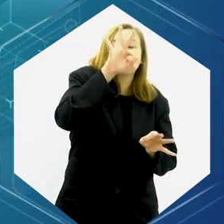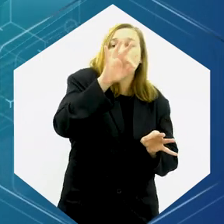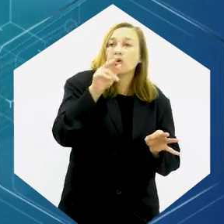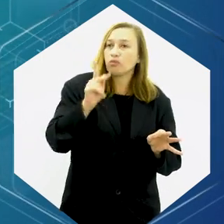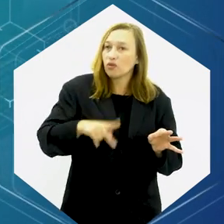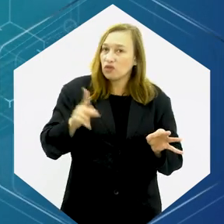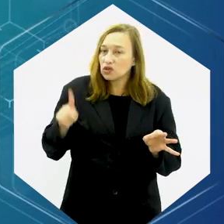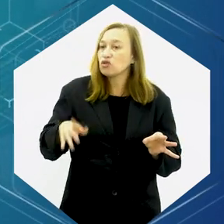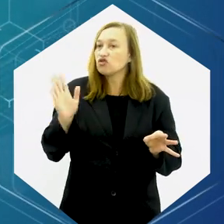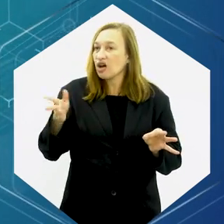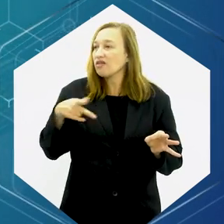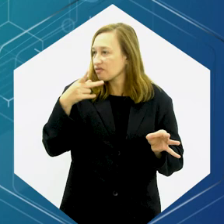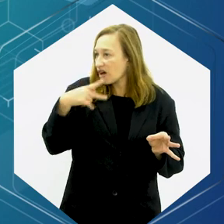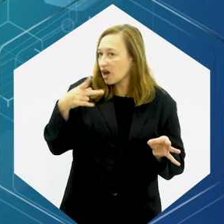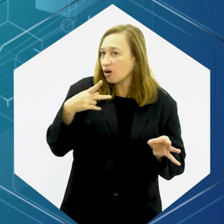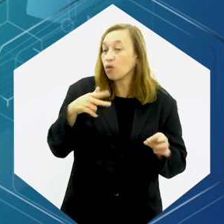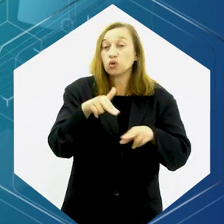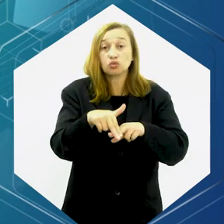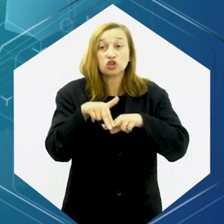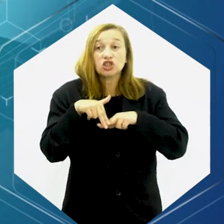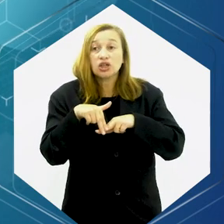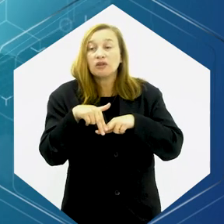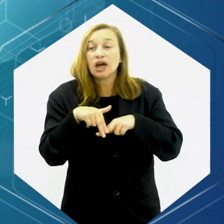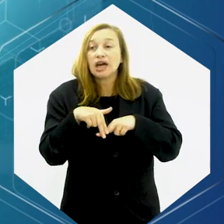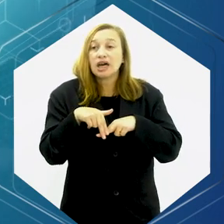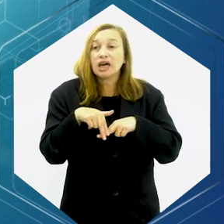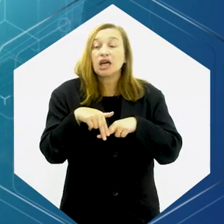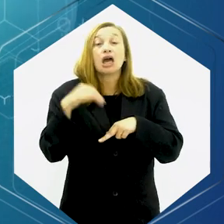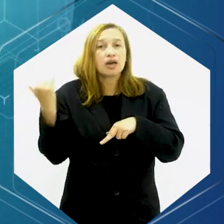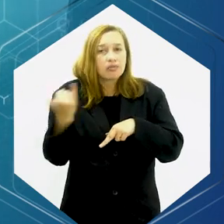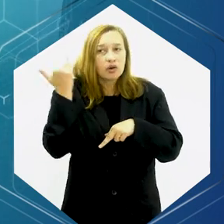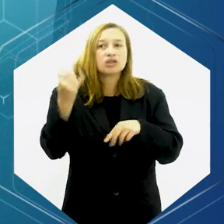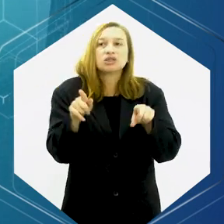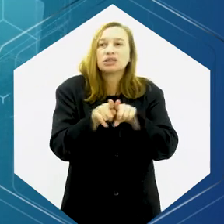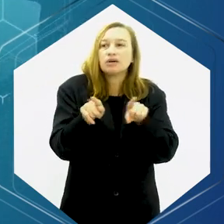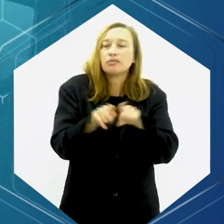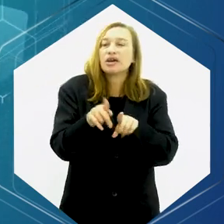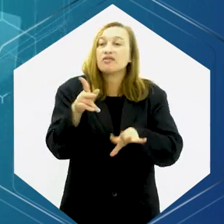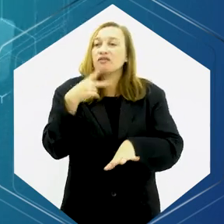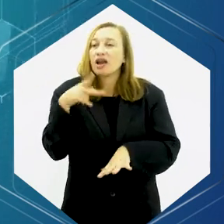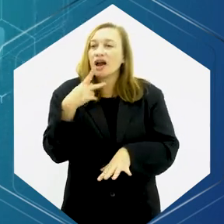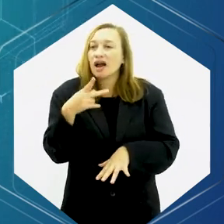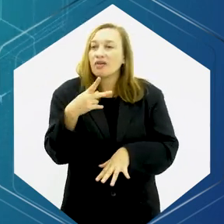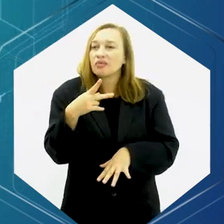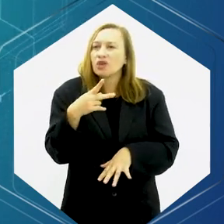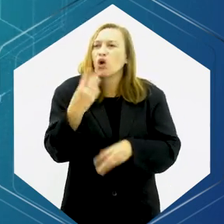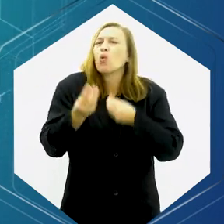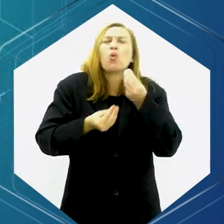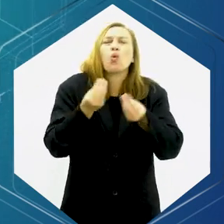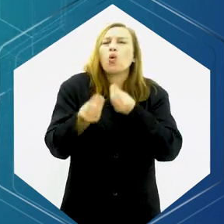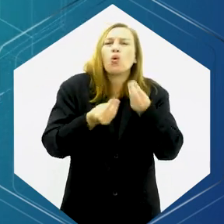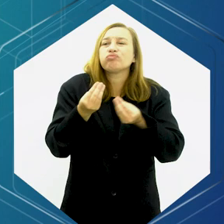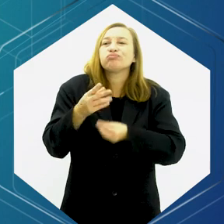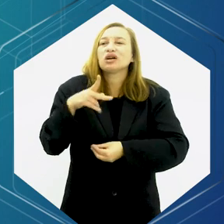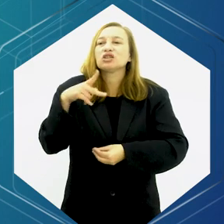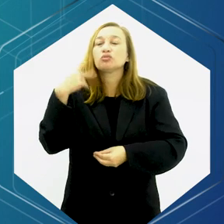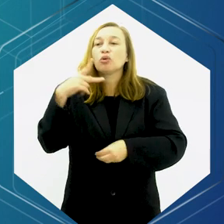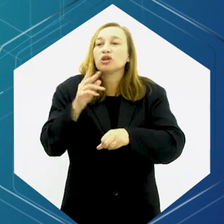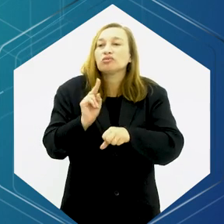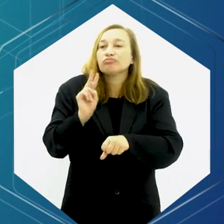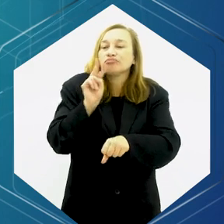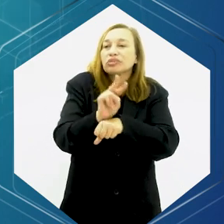altura como o professor Gustavo né bem disse sobre essas causas eh é muito importante também a gente falar